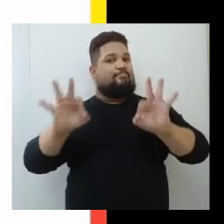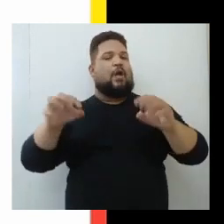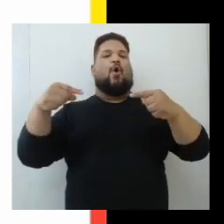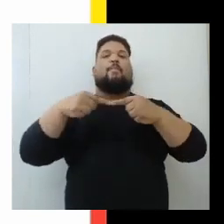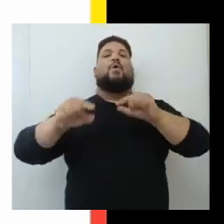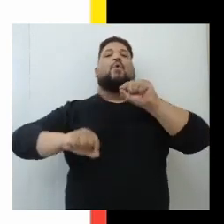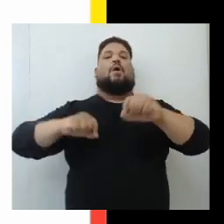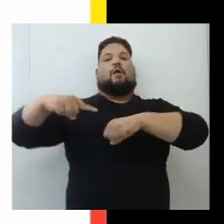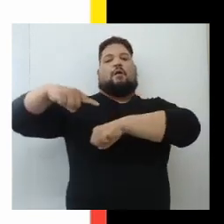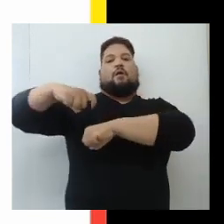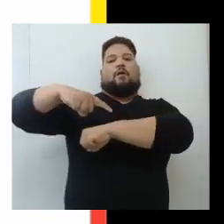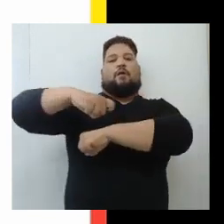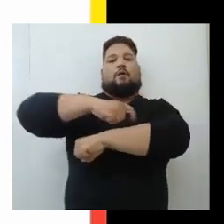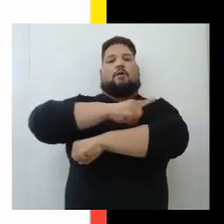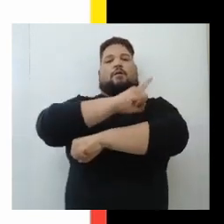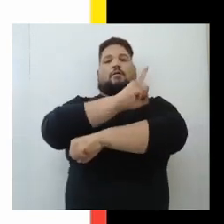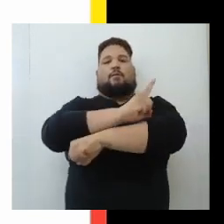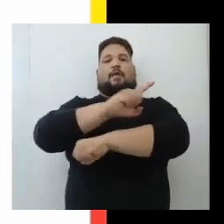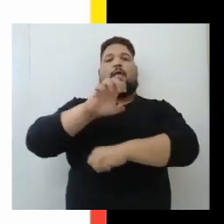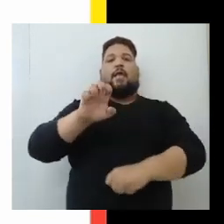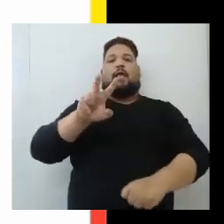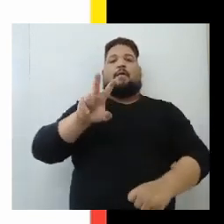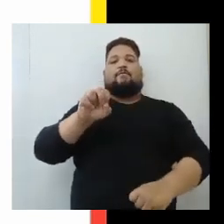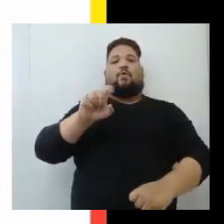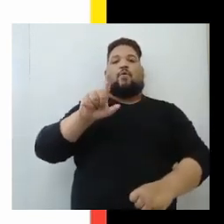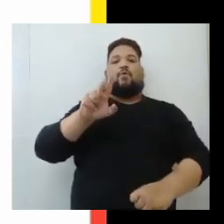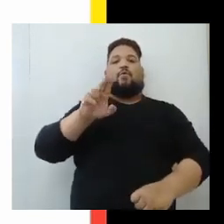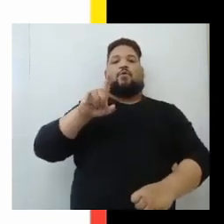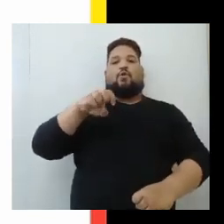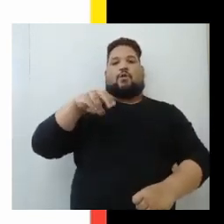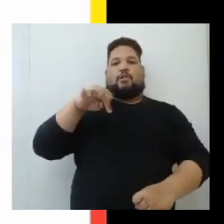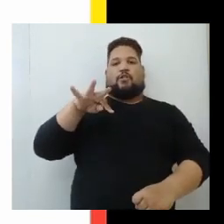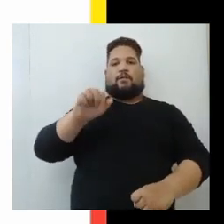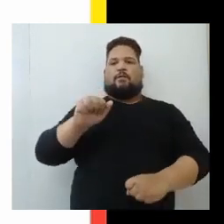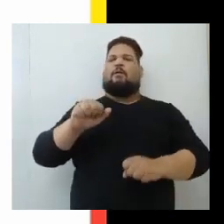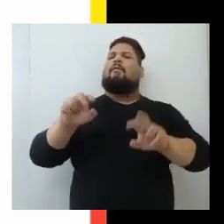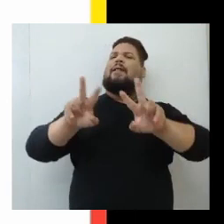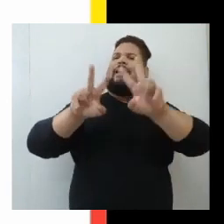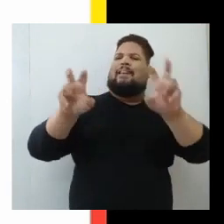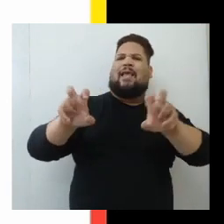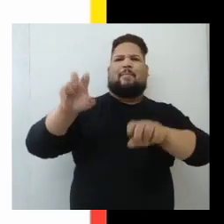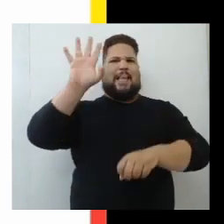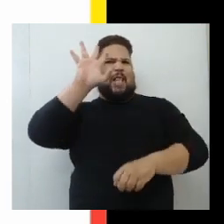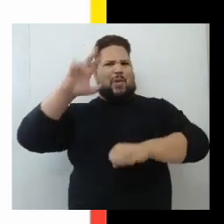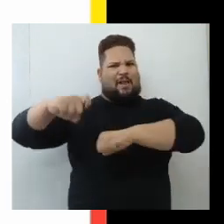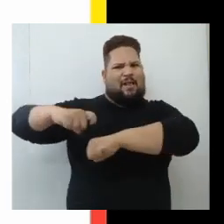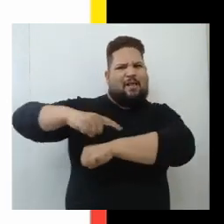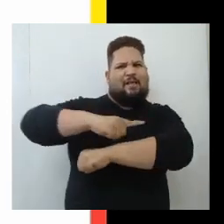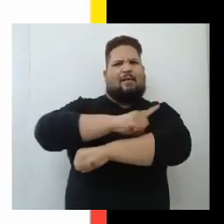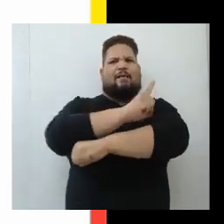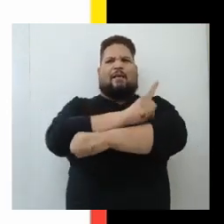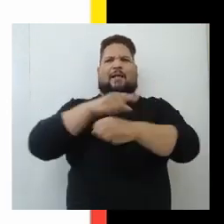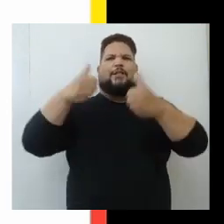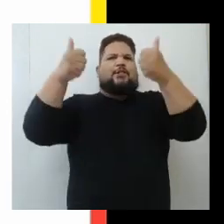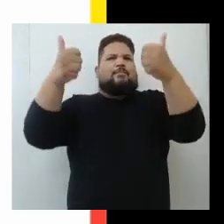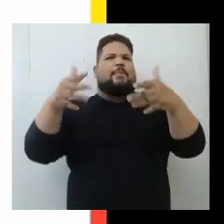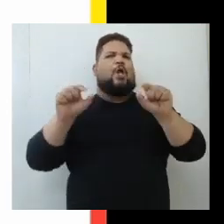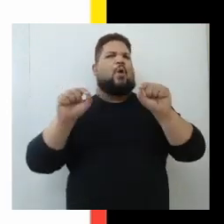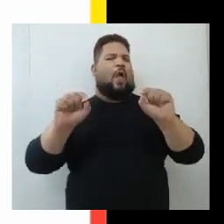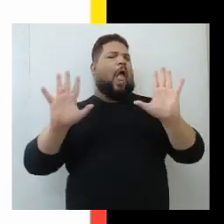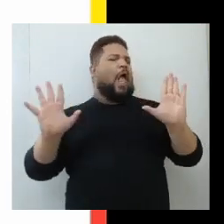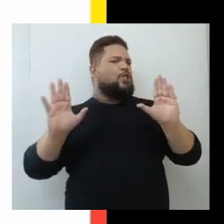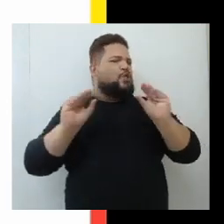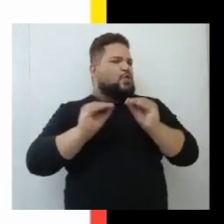a teoria evolucionista. Tá bem? Então, ó, o que diz a teoria evolucionista? Vamos